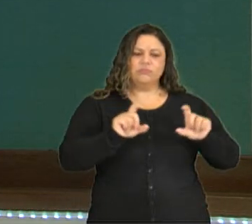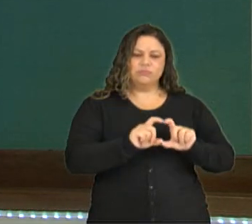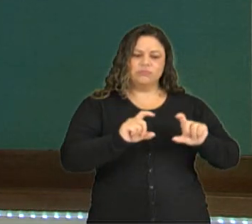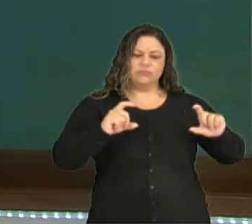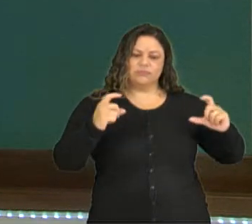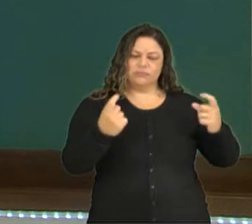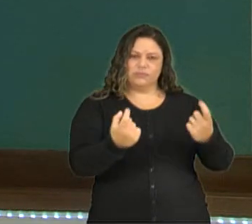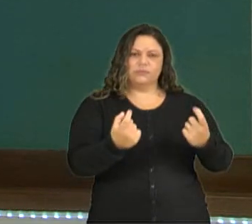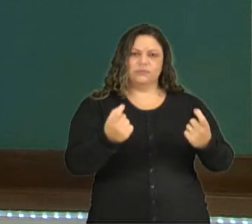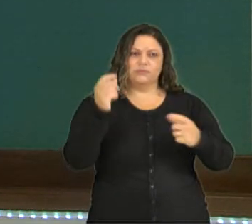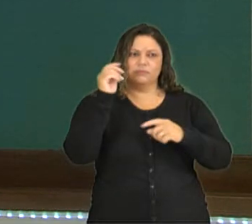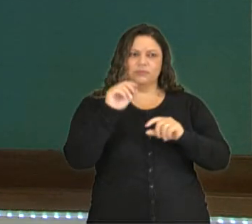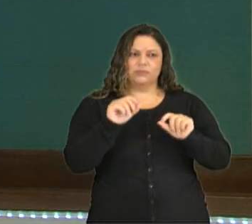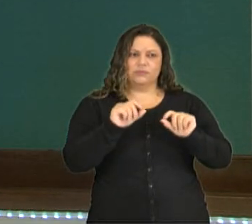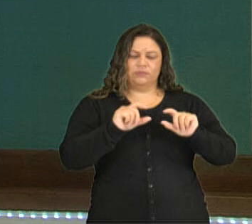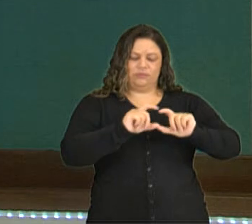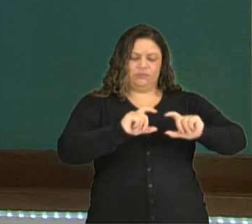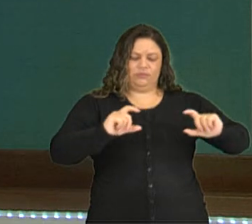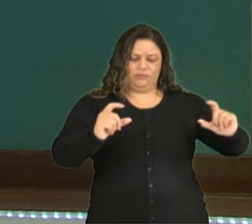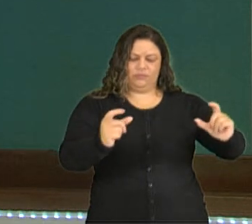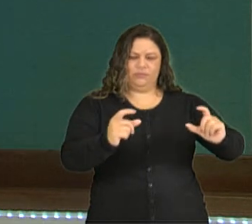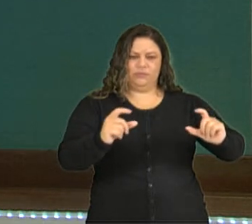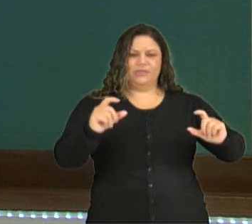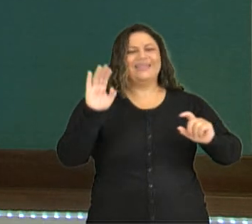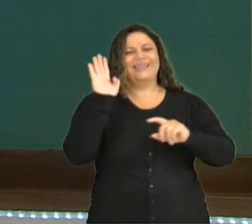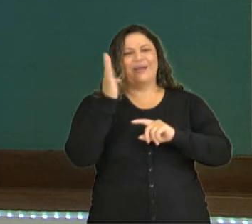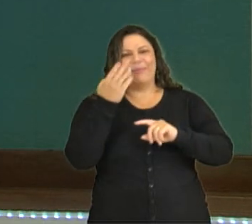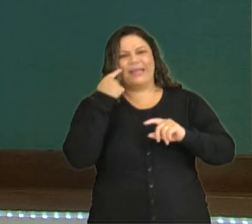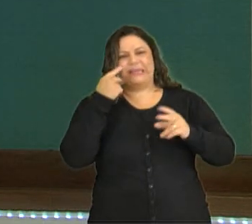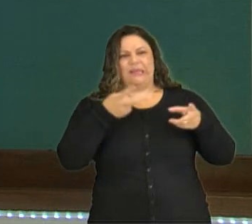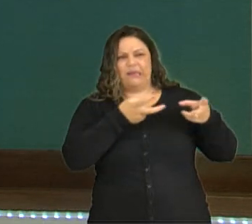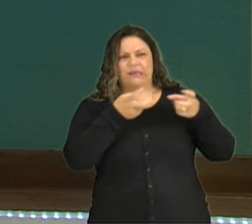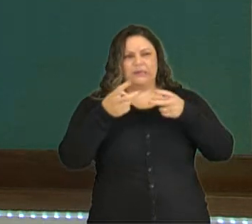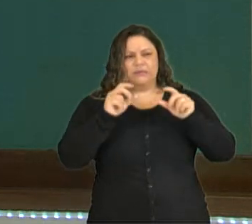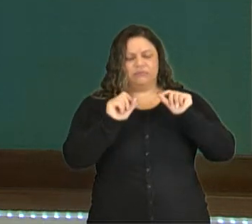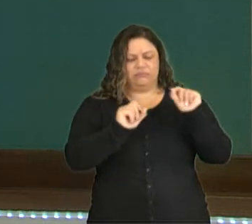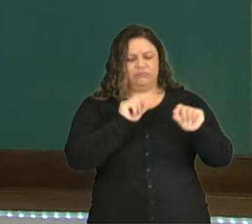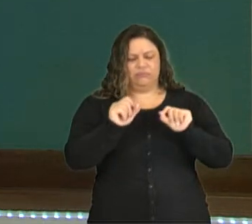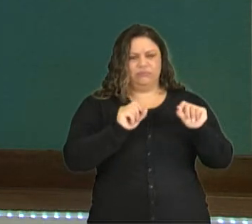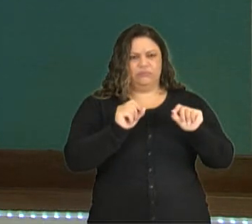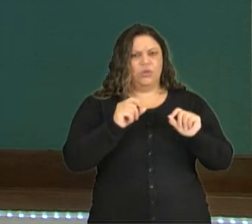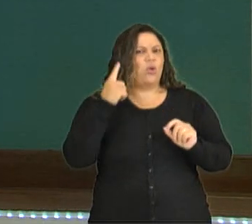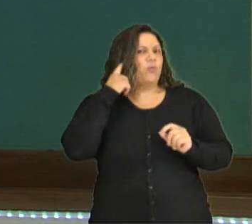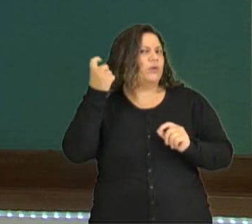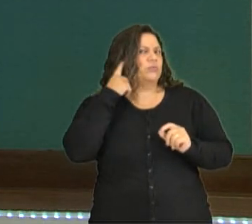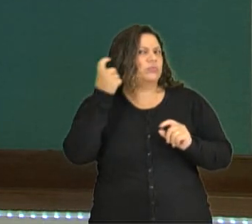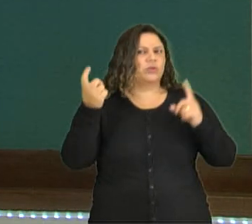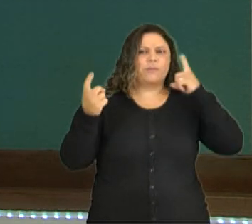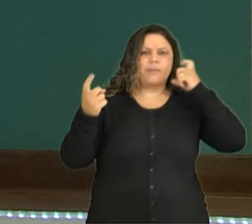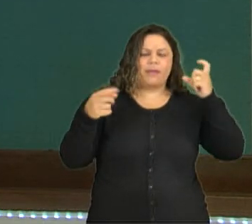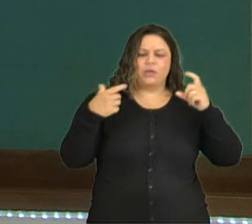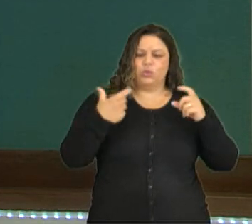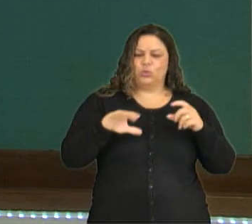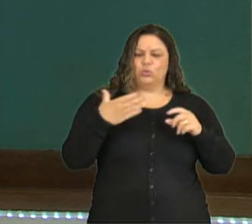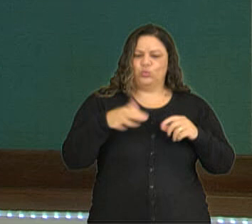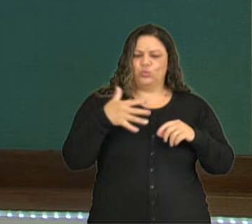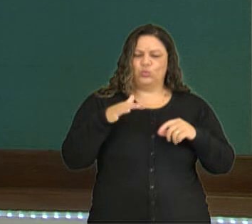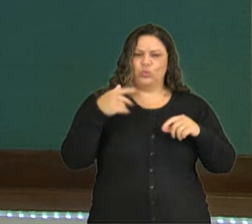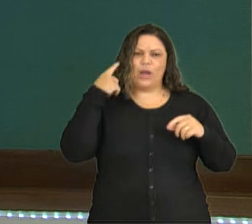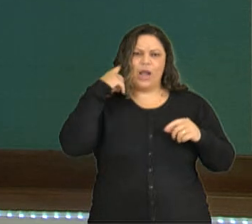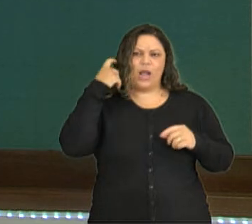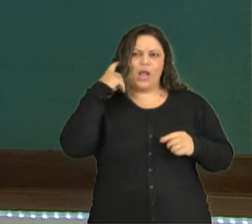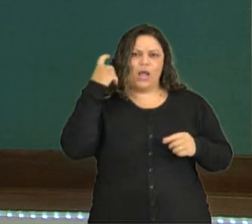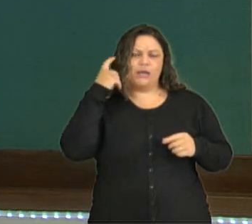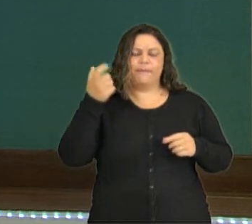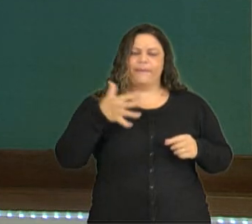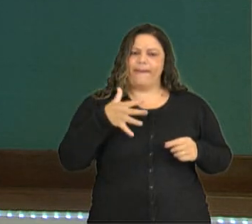aqui. Aberturas com soalhas ou guias. Soalhas são esses, é onde faz o barulho ali, tá? O chacoalhado. Tá?